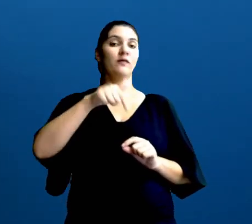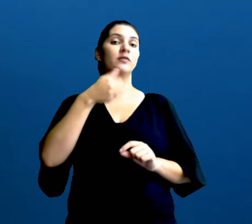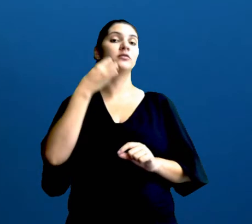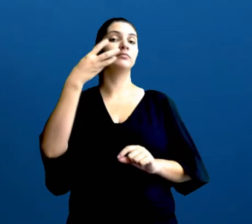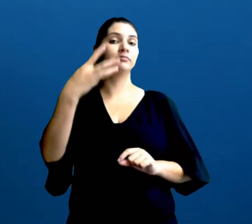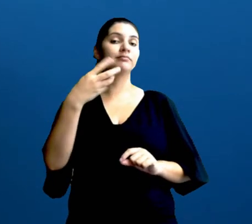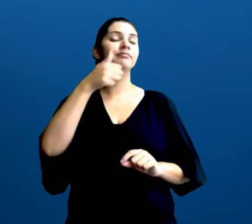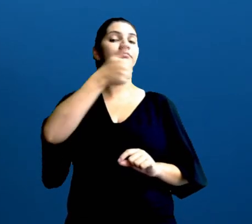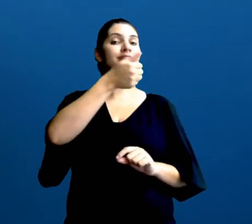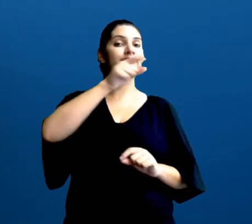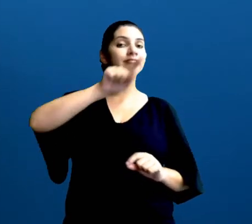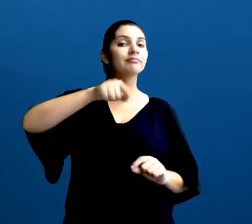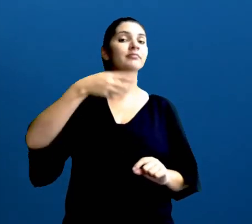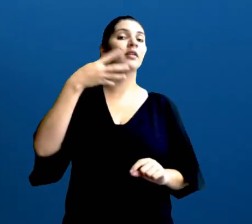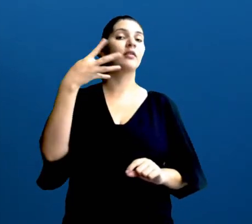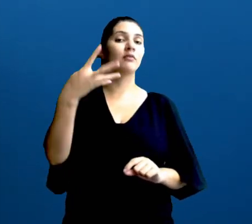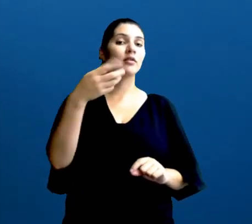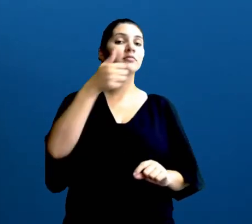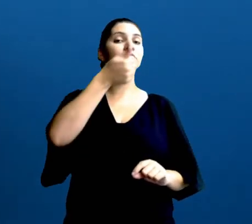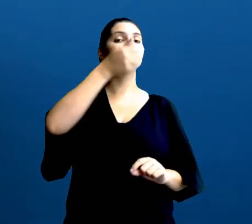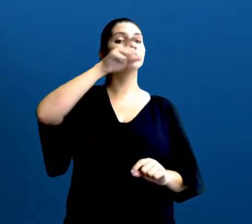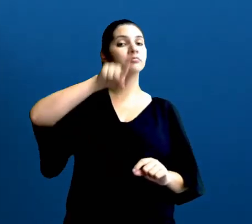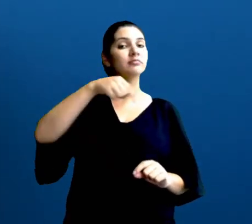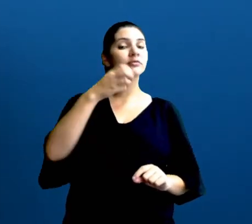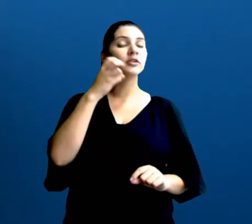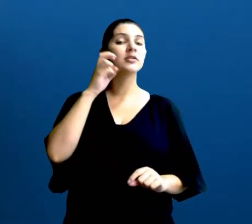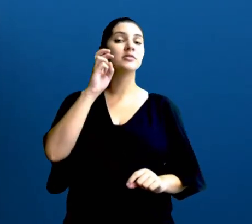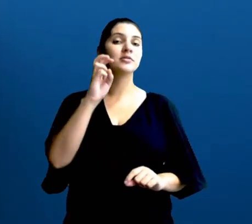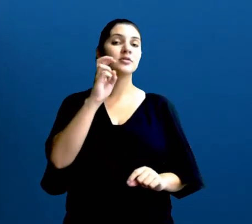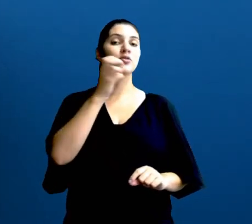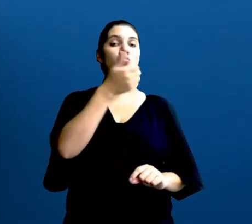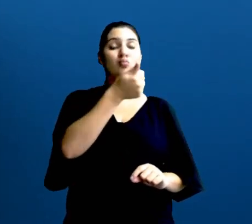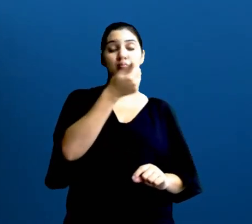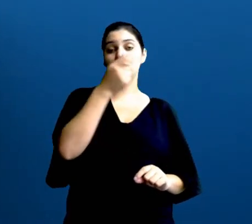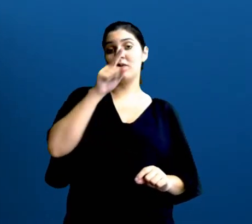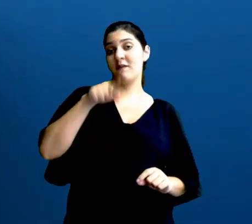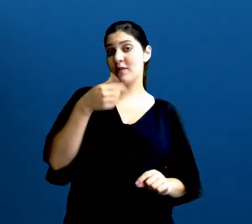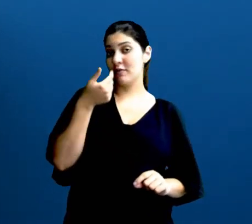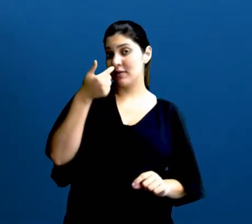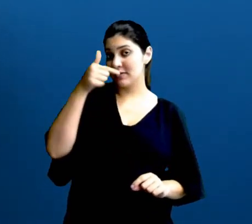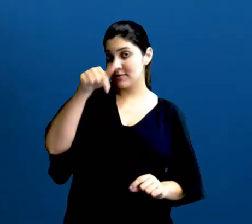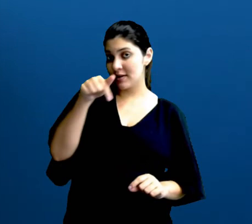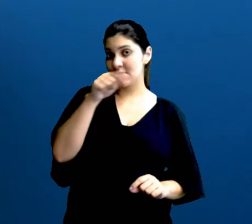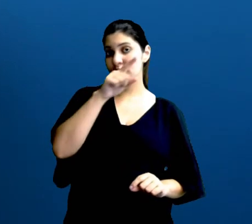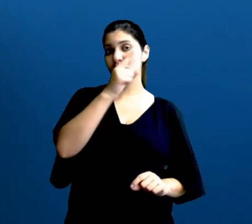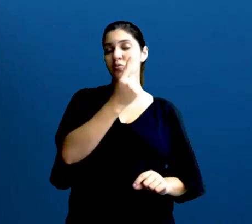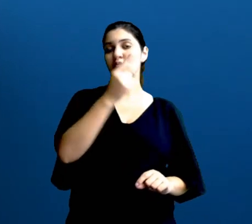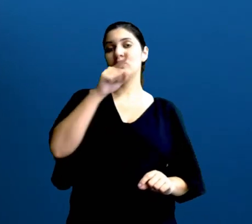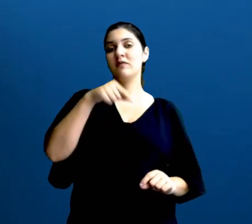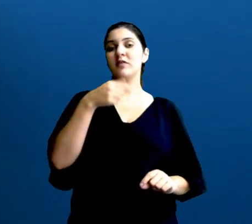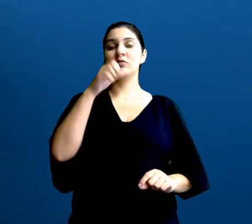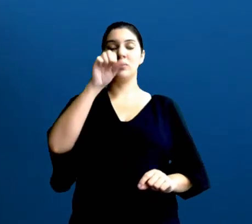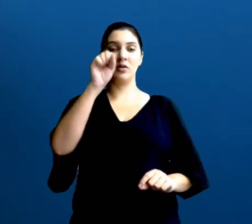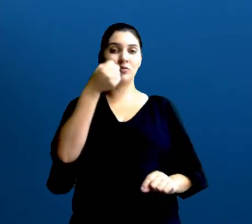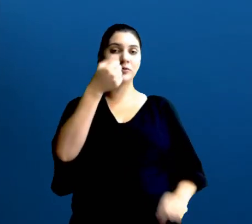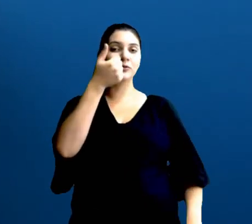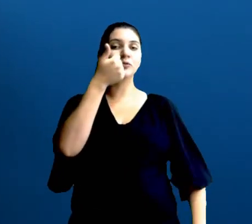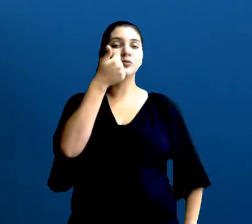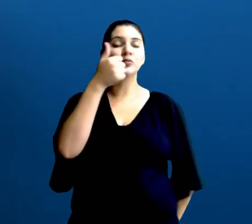1,3, 1,4, 1,5, 1,6, 1,7,